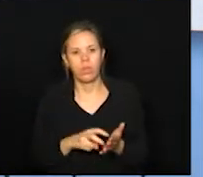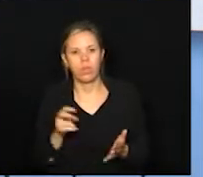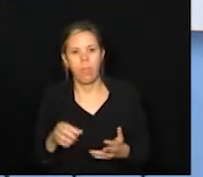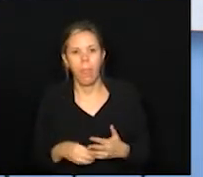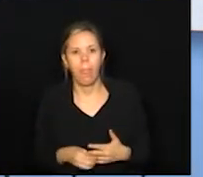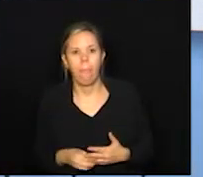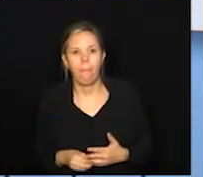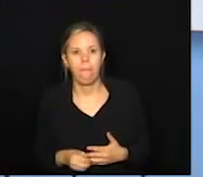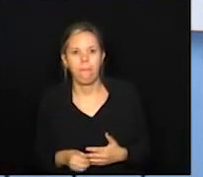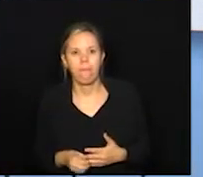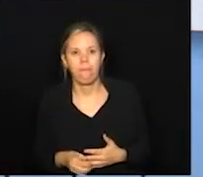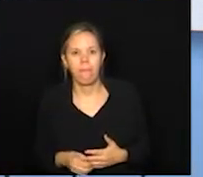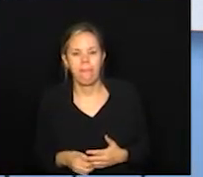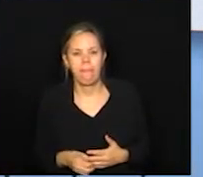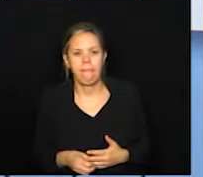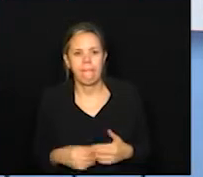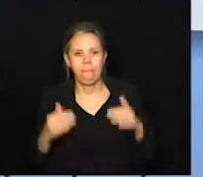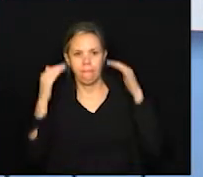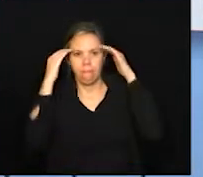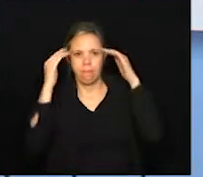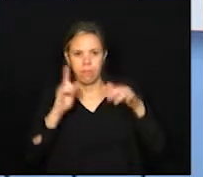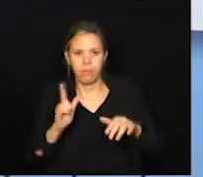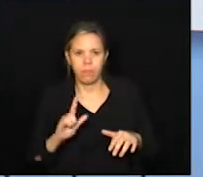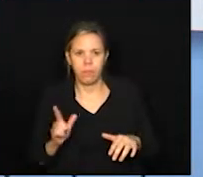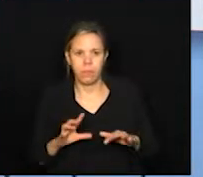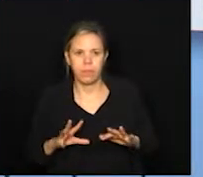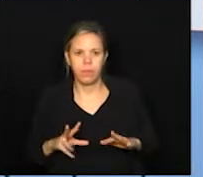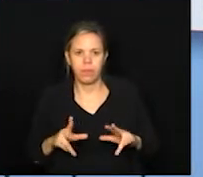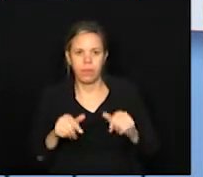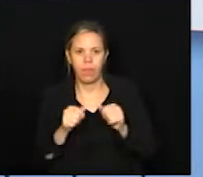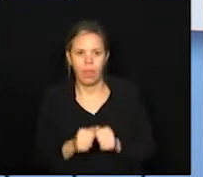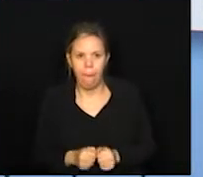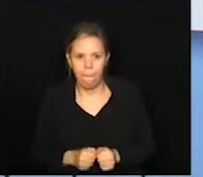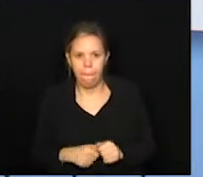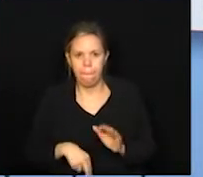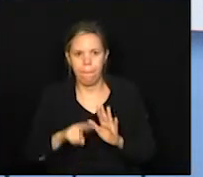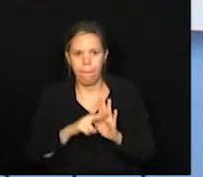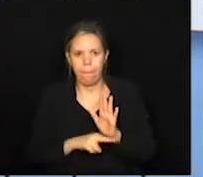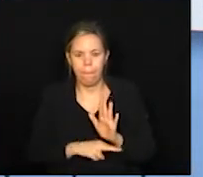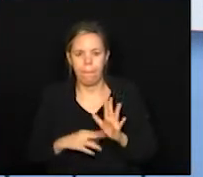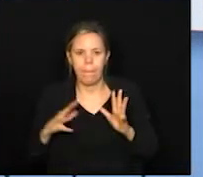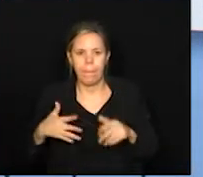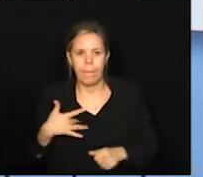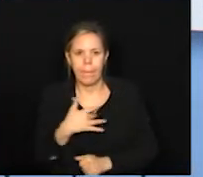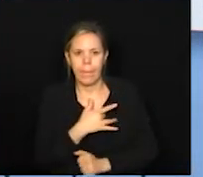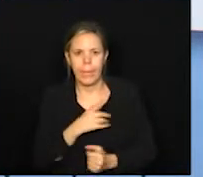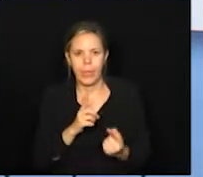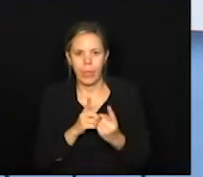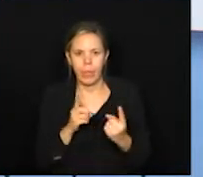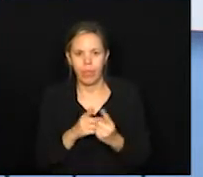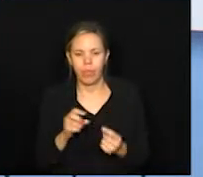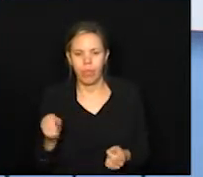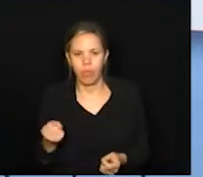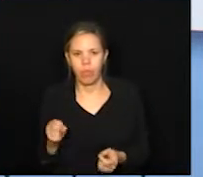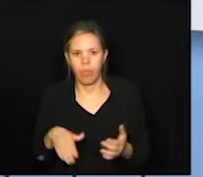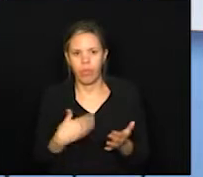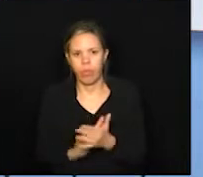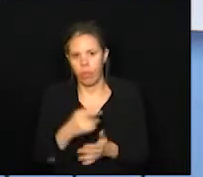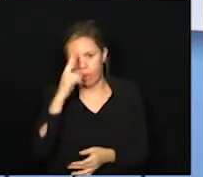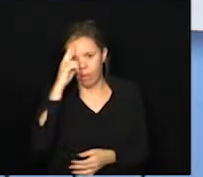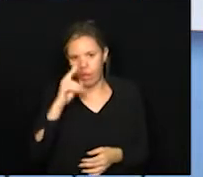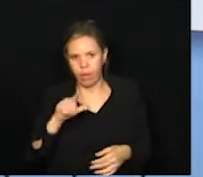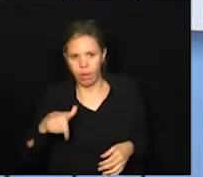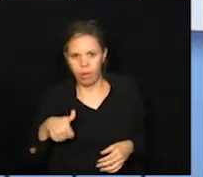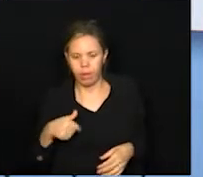manhã, cumprindo, claro, todas as medidas sanitárias. O atendimento é das 8 ao